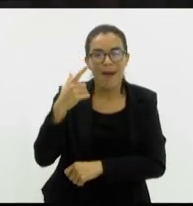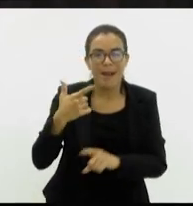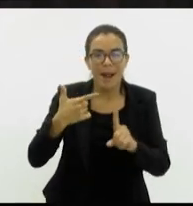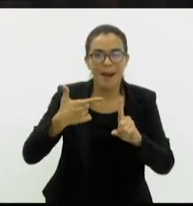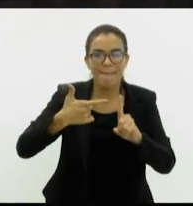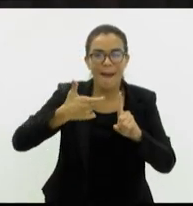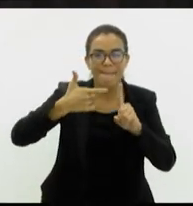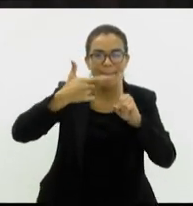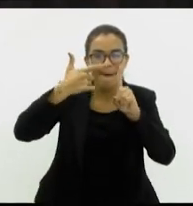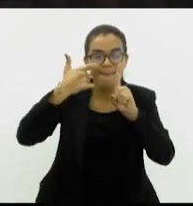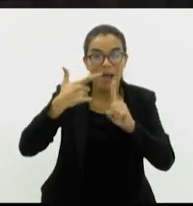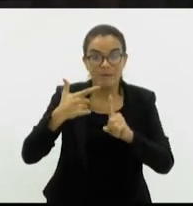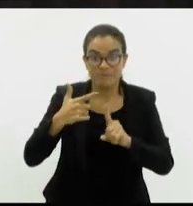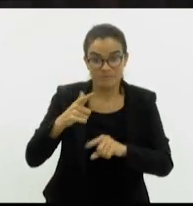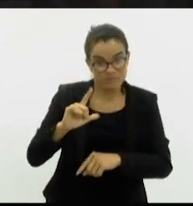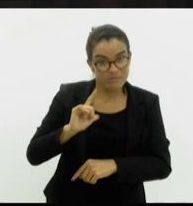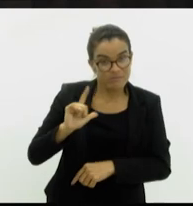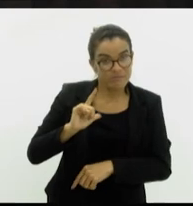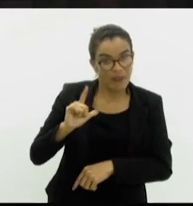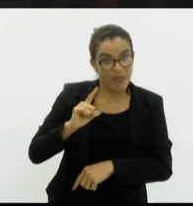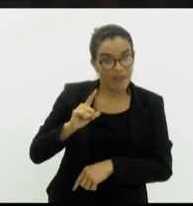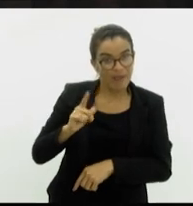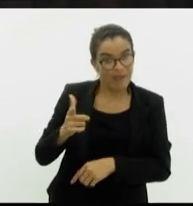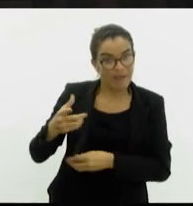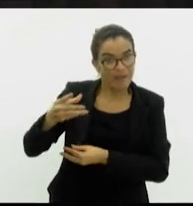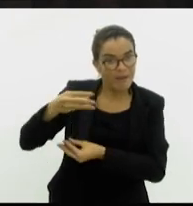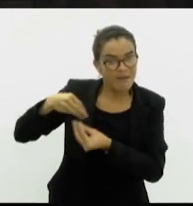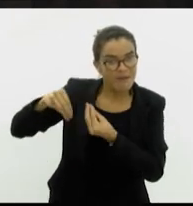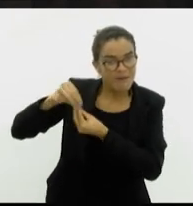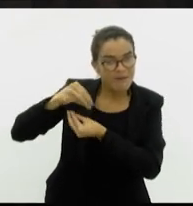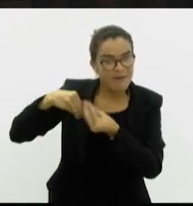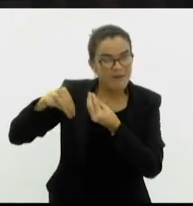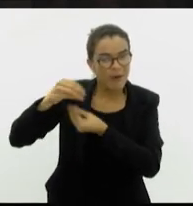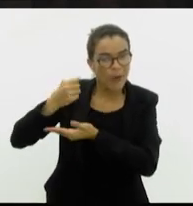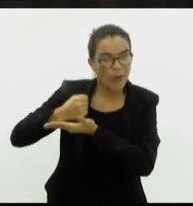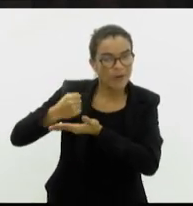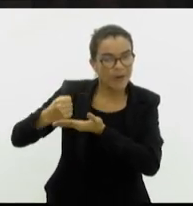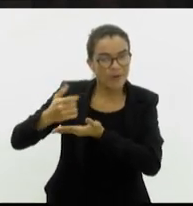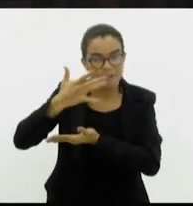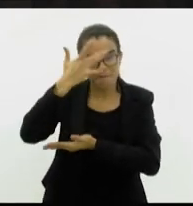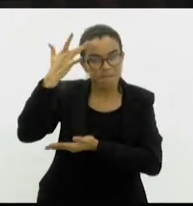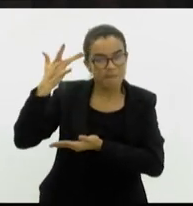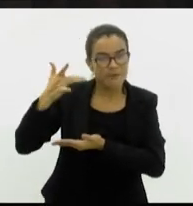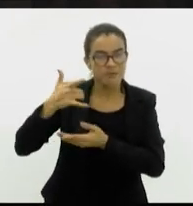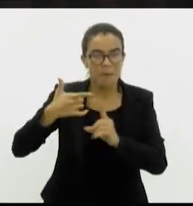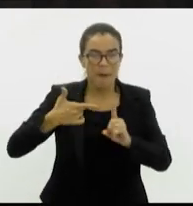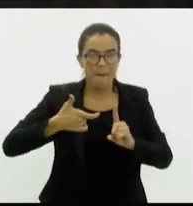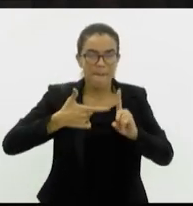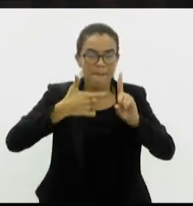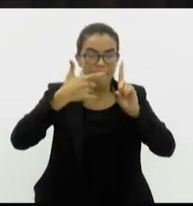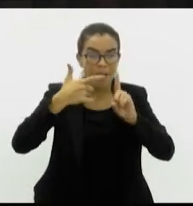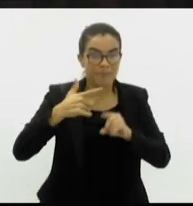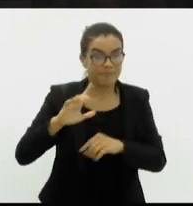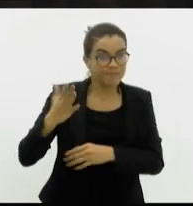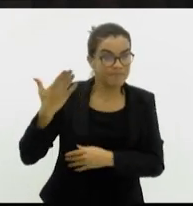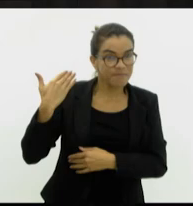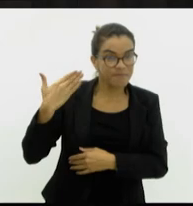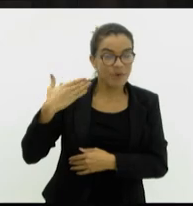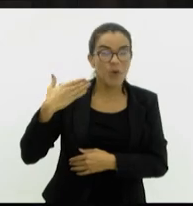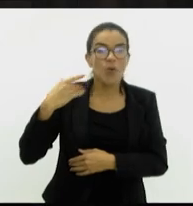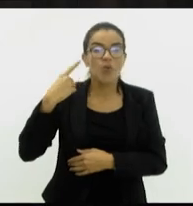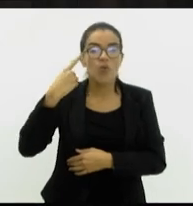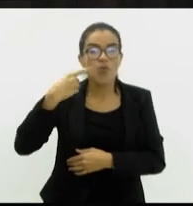tem um escritório do crime envolvido recentemente tivemos uma advogado